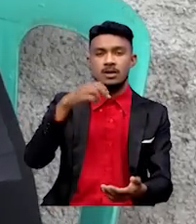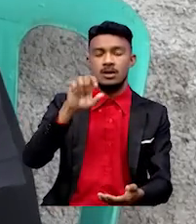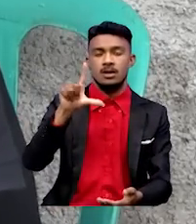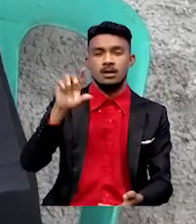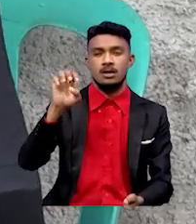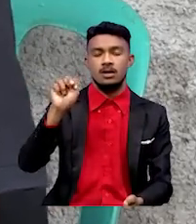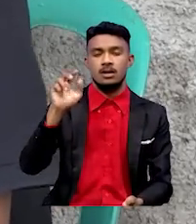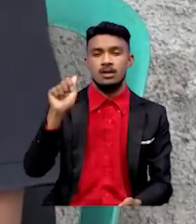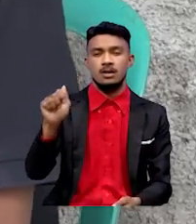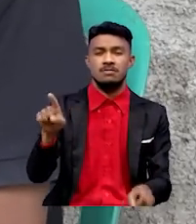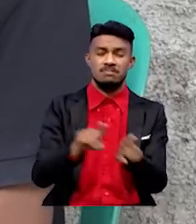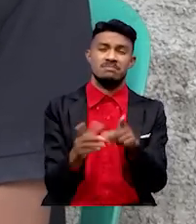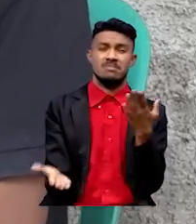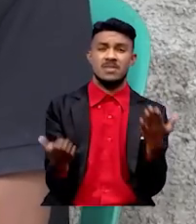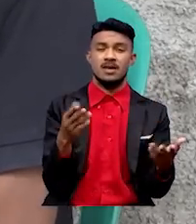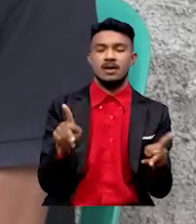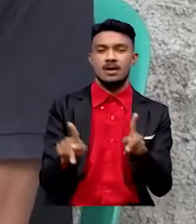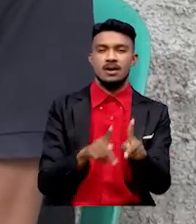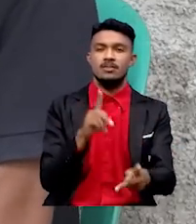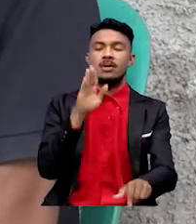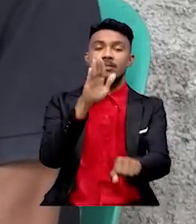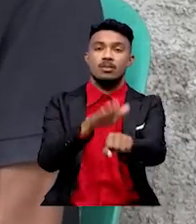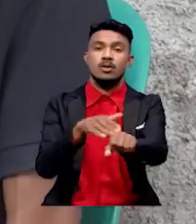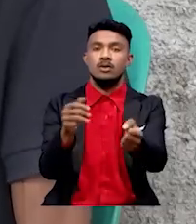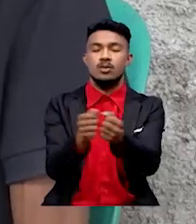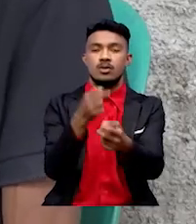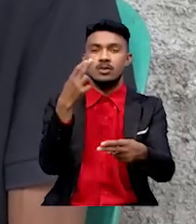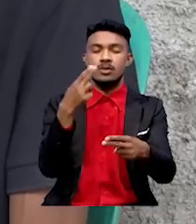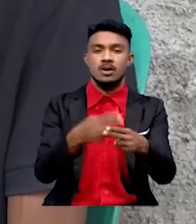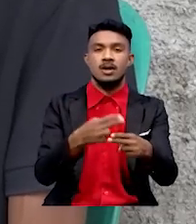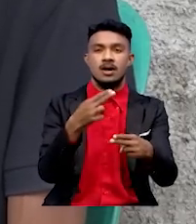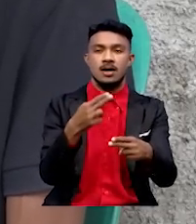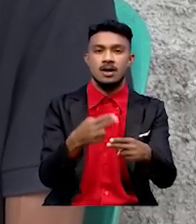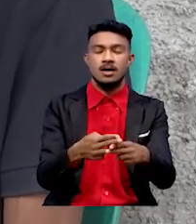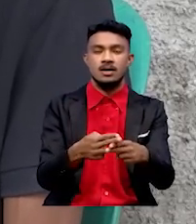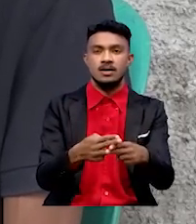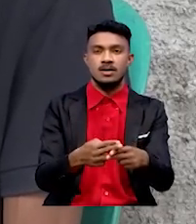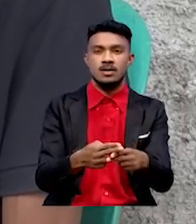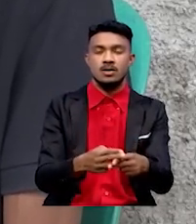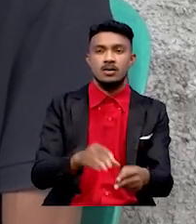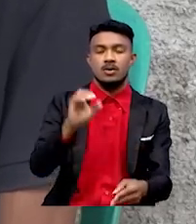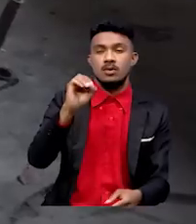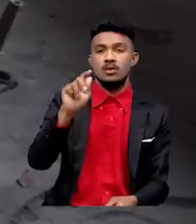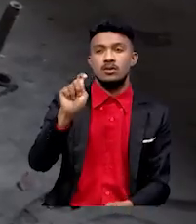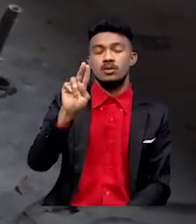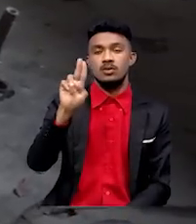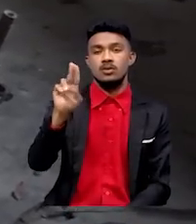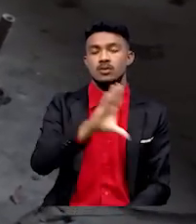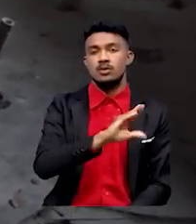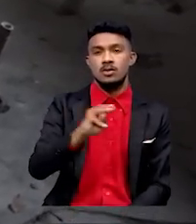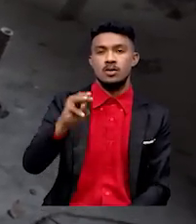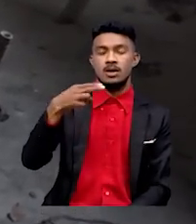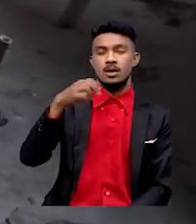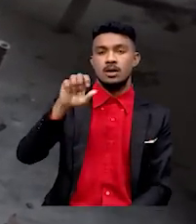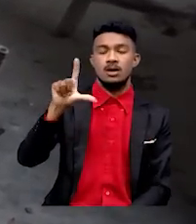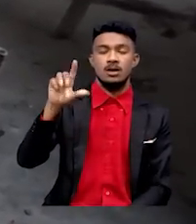bye. Ema bolu onaran estimado mau outu romana Helena.